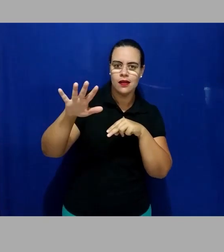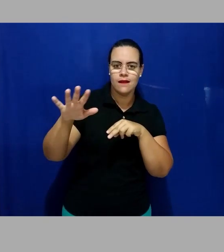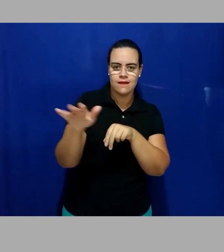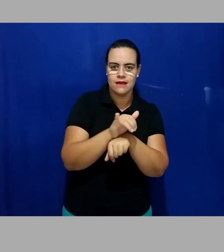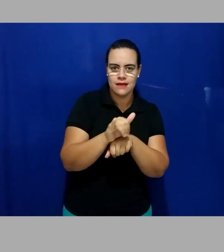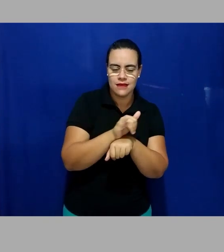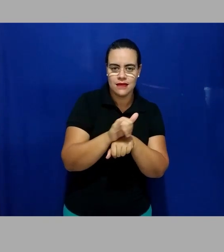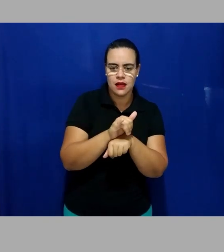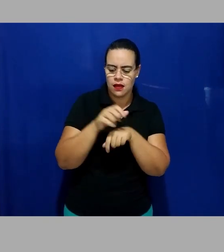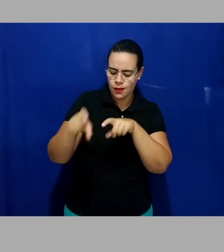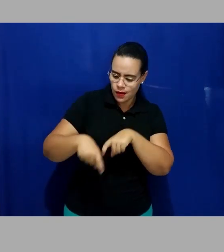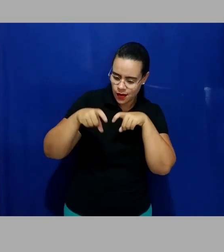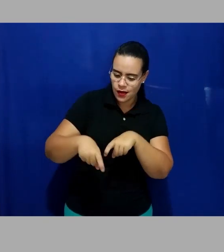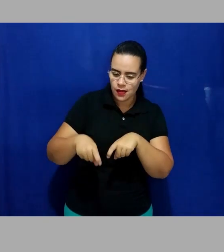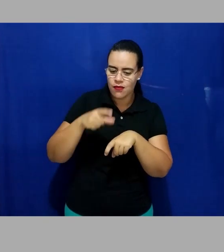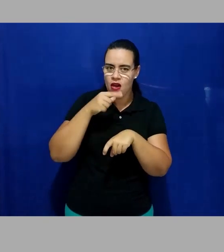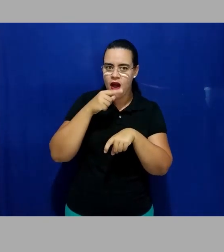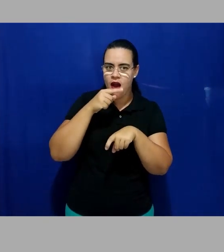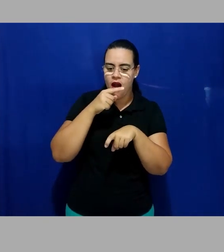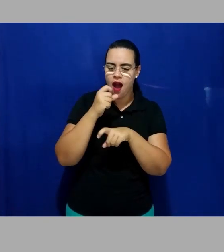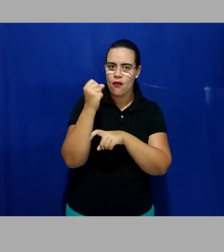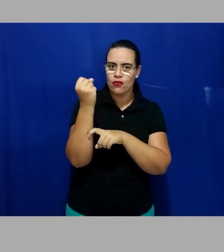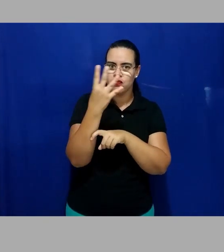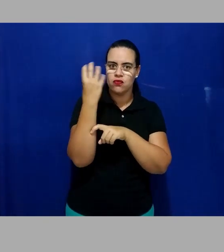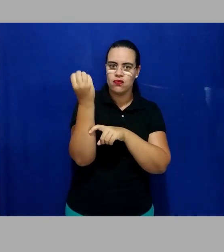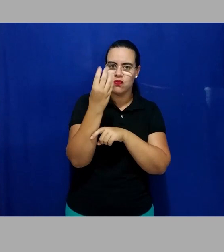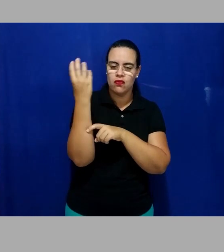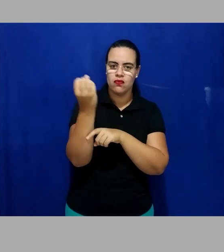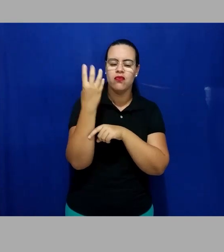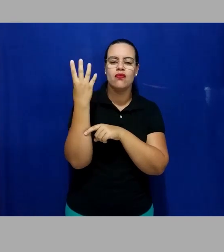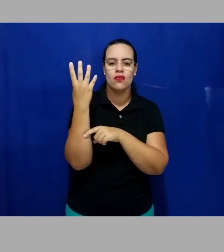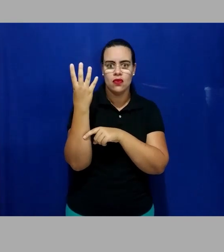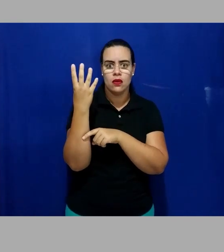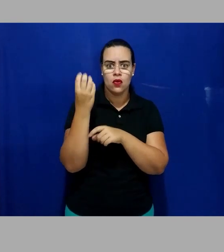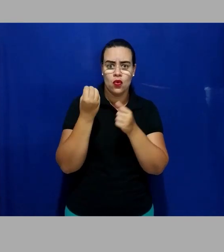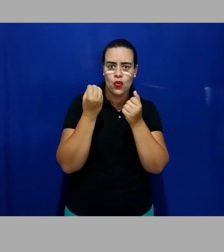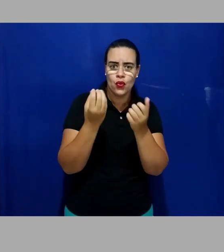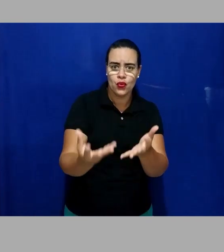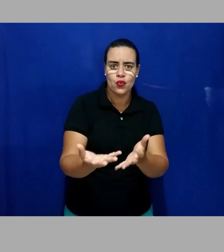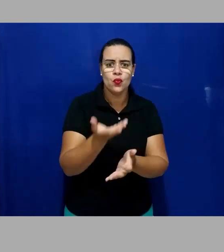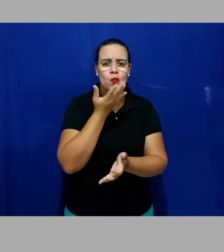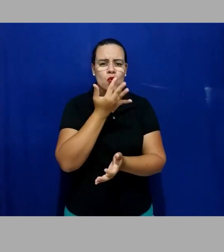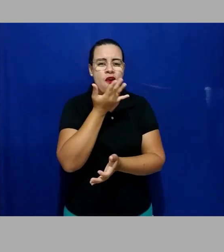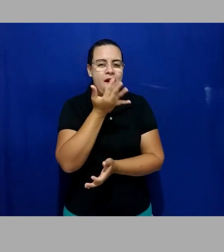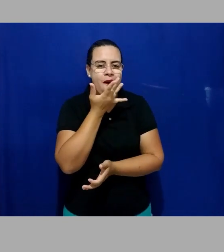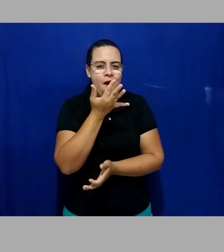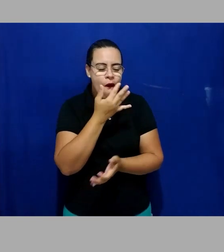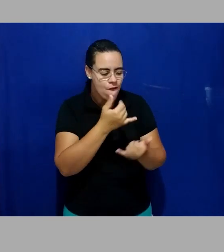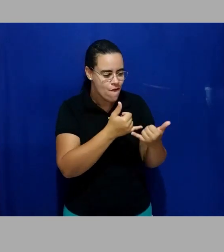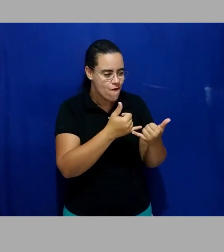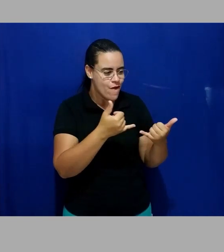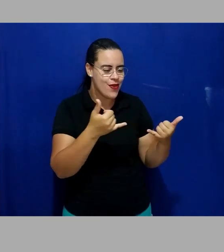todas nordestinas, te dou minhas técnicas de irrigação e plantio, te dou meu